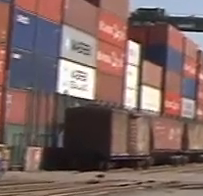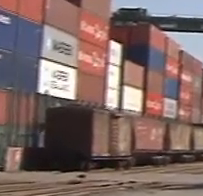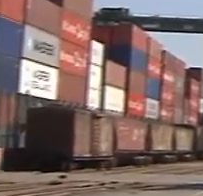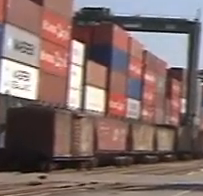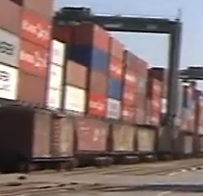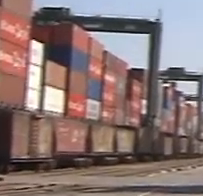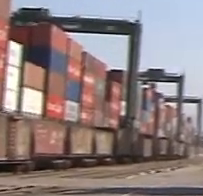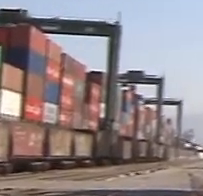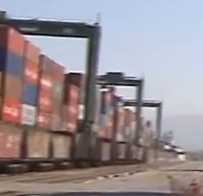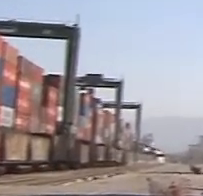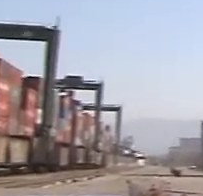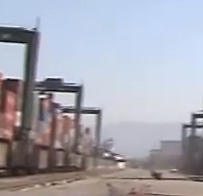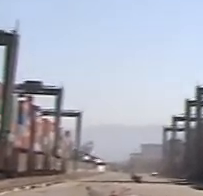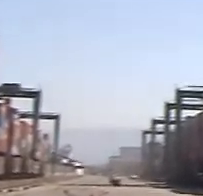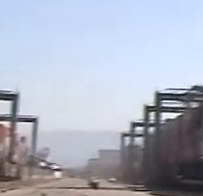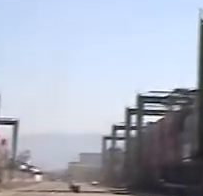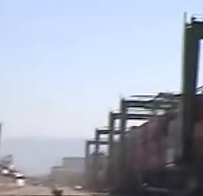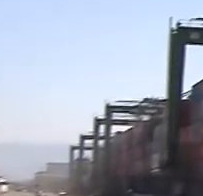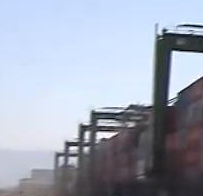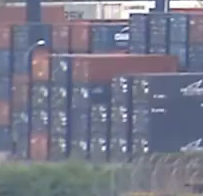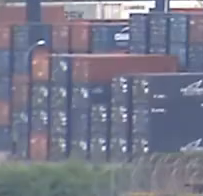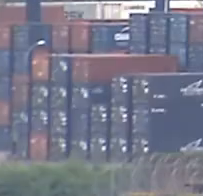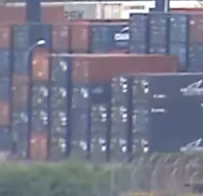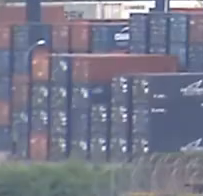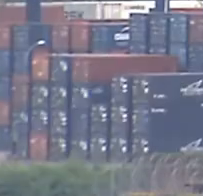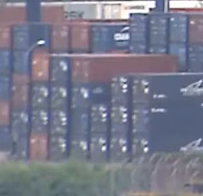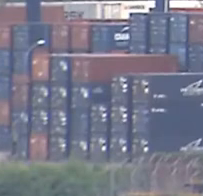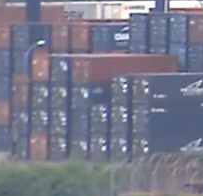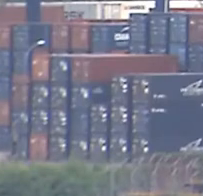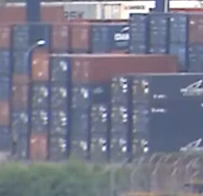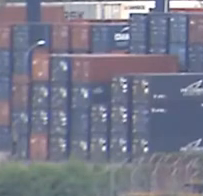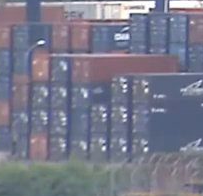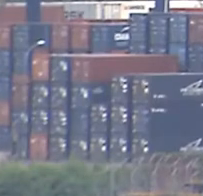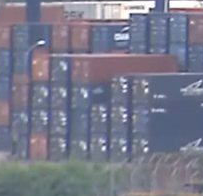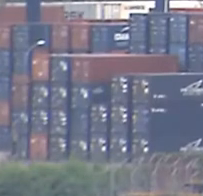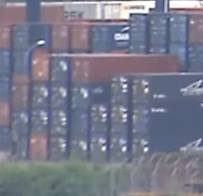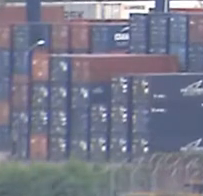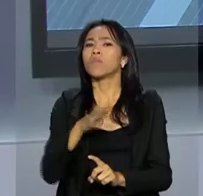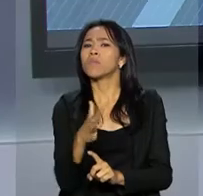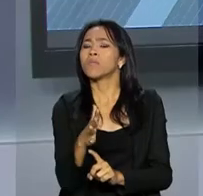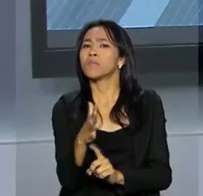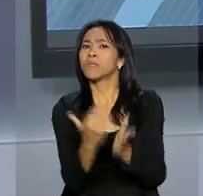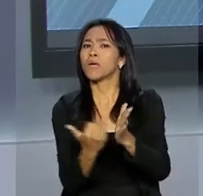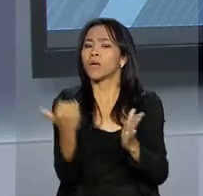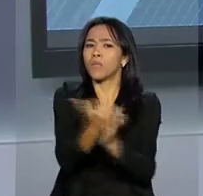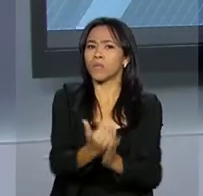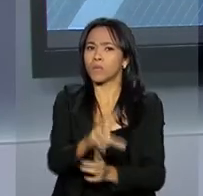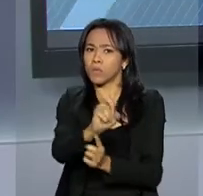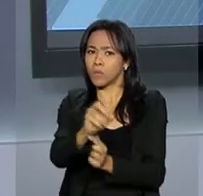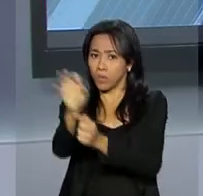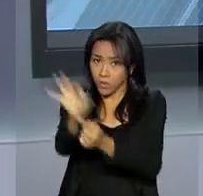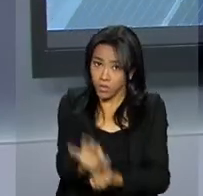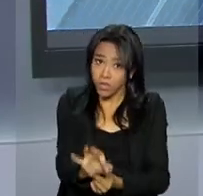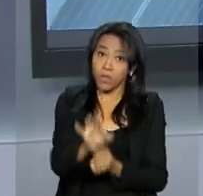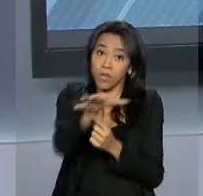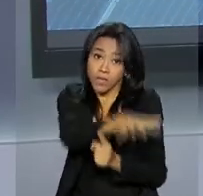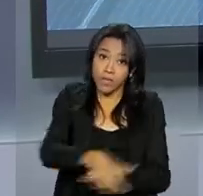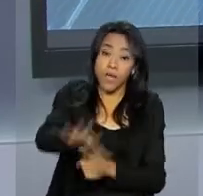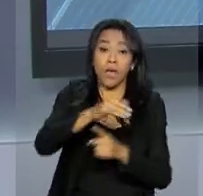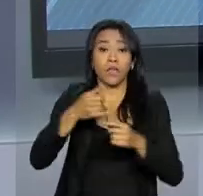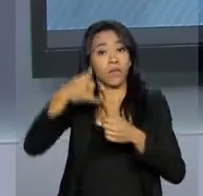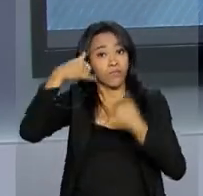junho os destaques ficaram com a indústria extrativa com crescimento de aproximadamente 50% e o setor